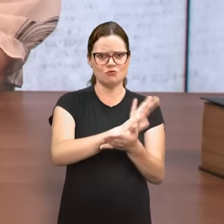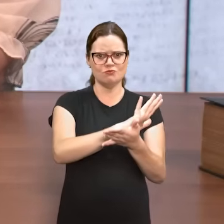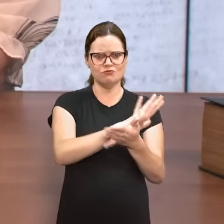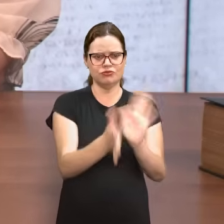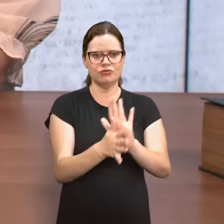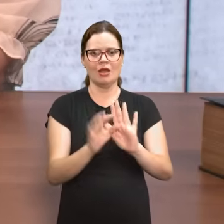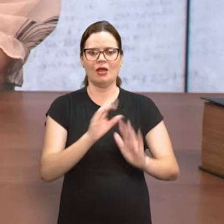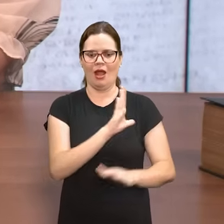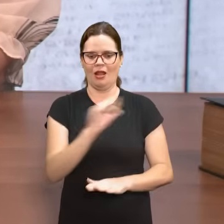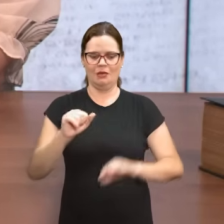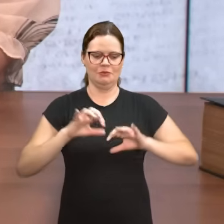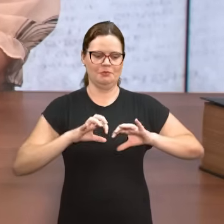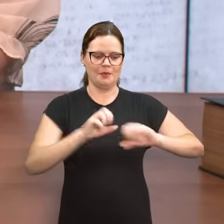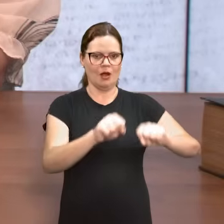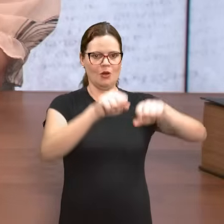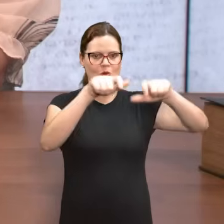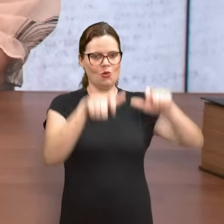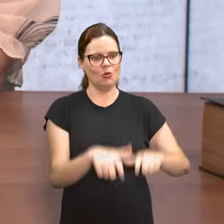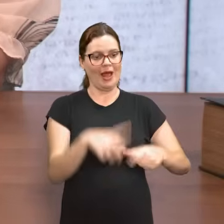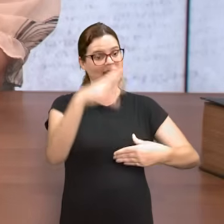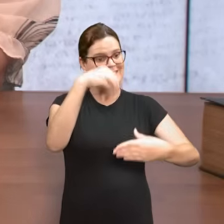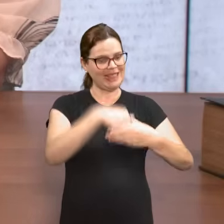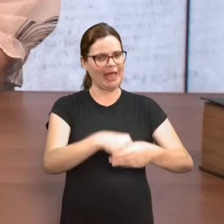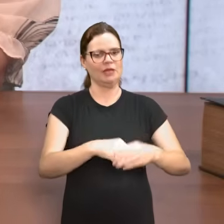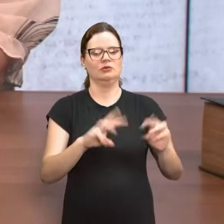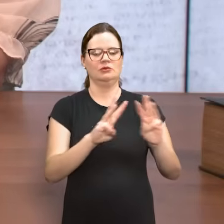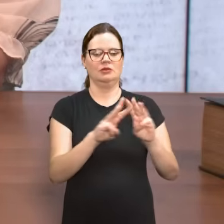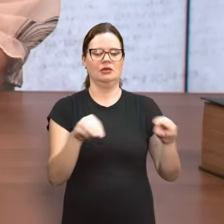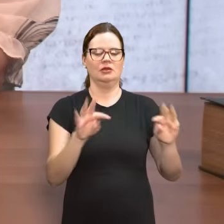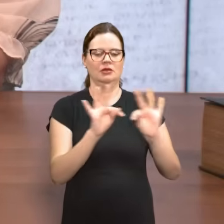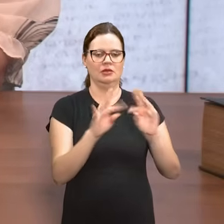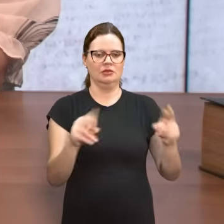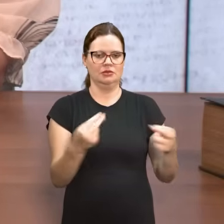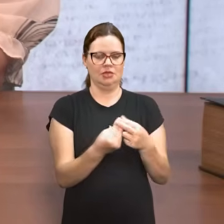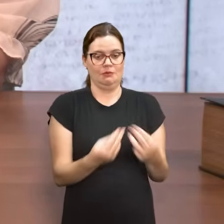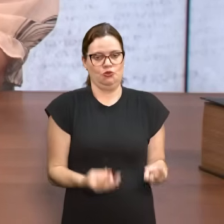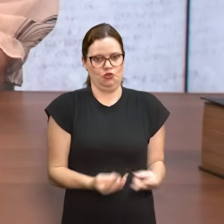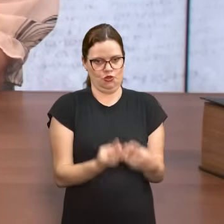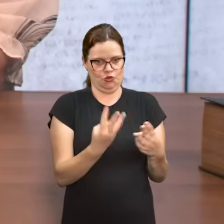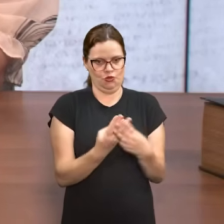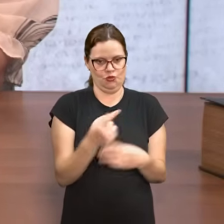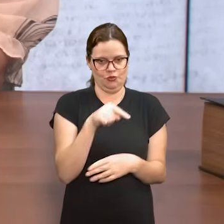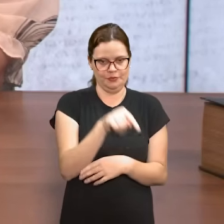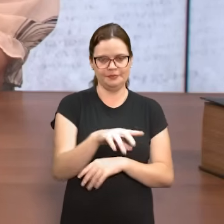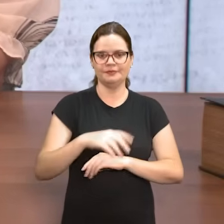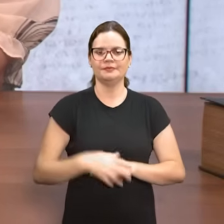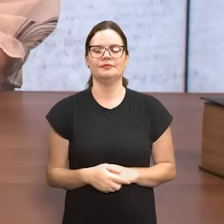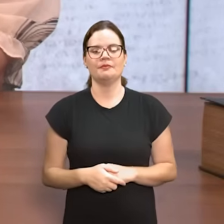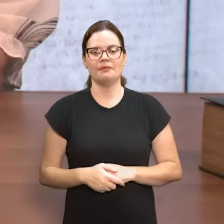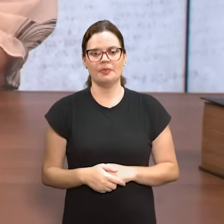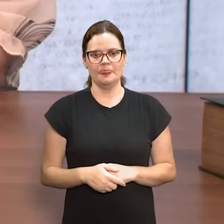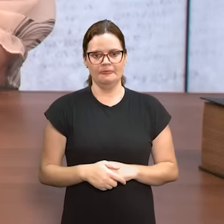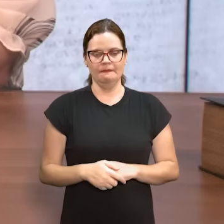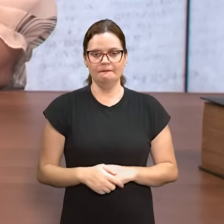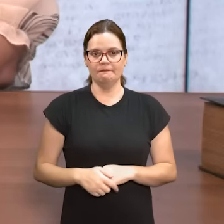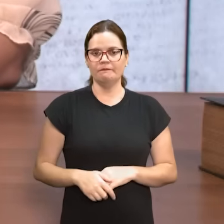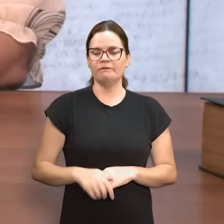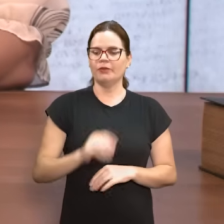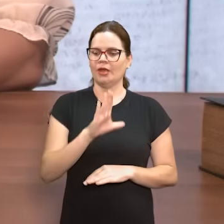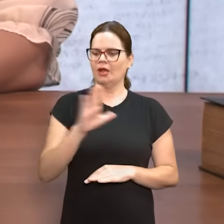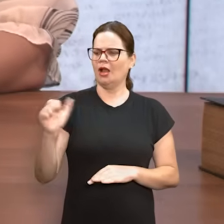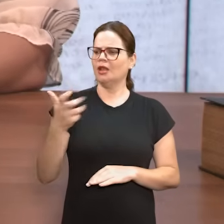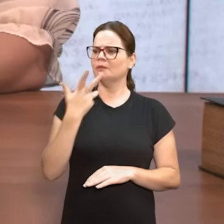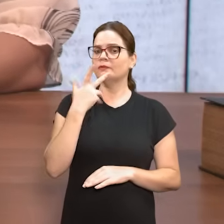de Debir, e fora dantes o nome de Debir, Quiriate-Séfer. E disse